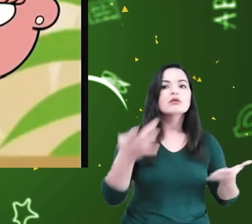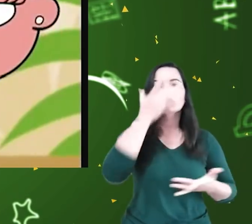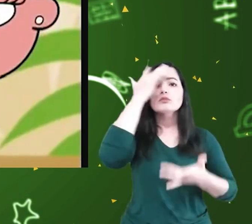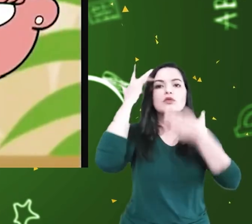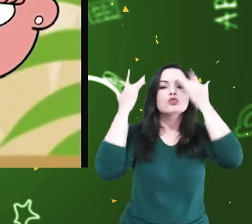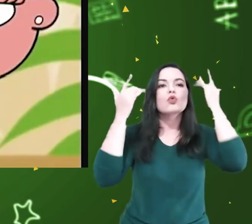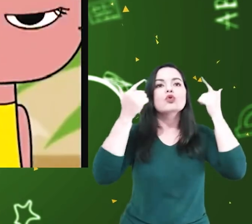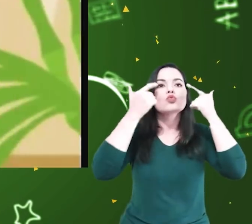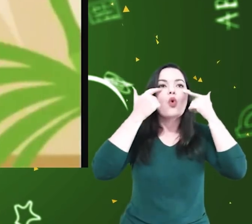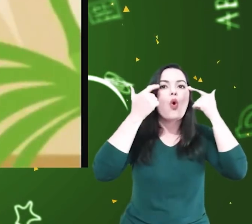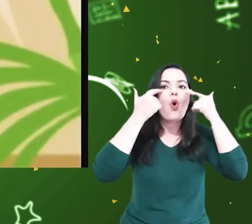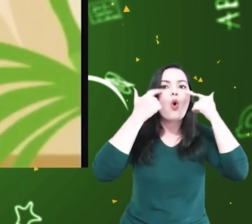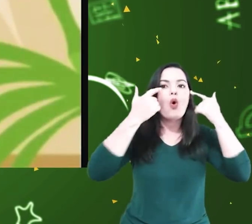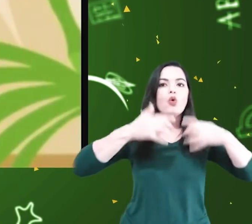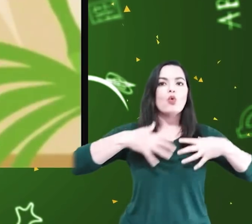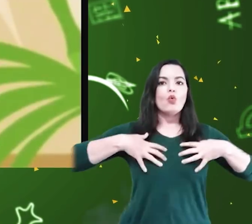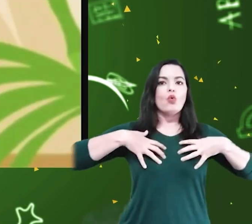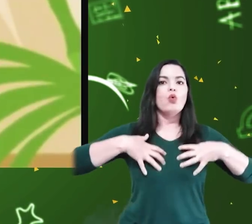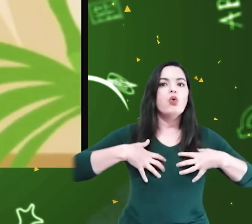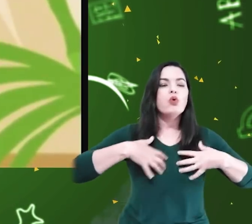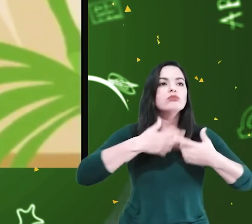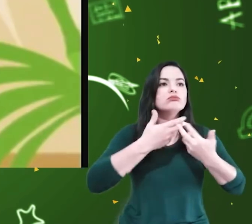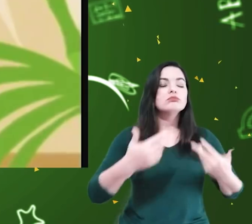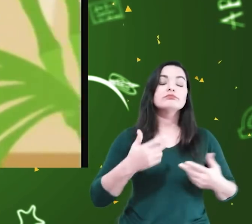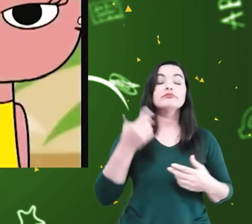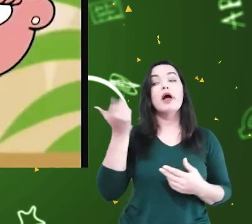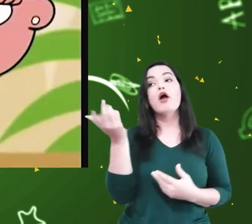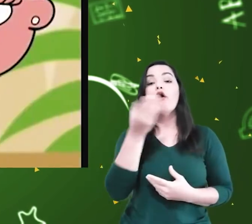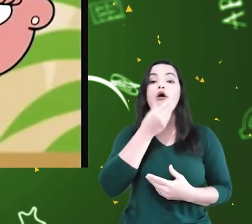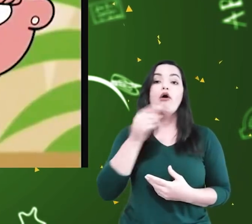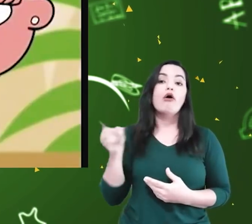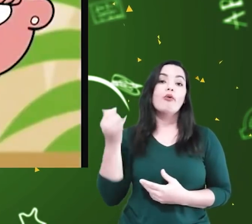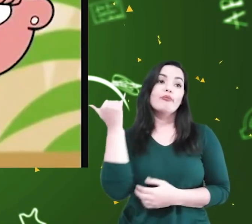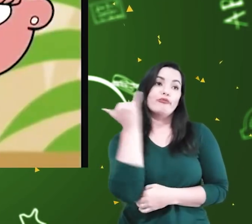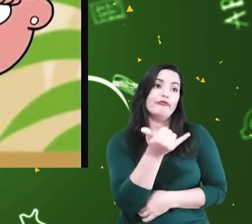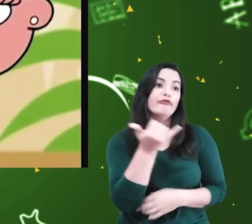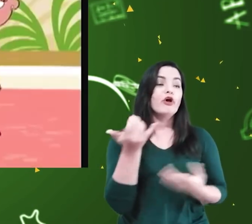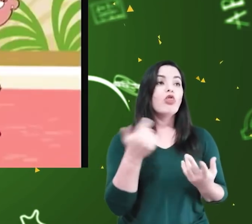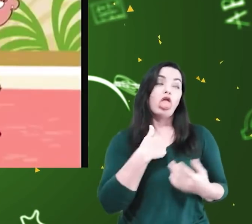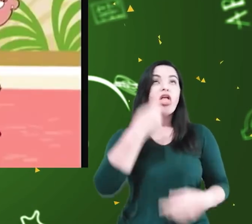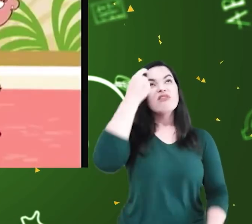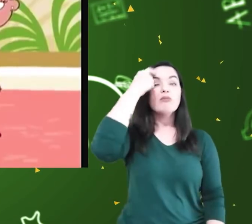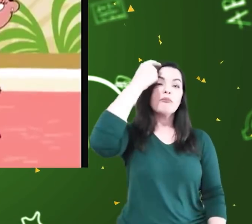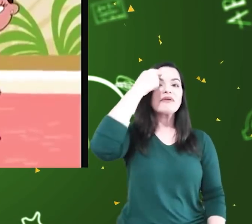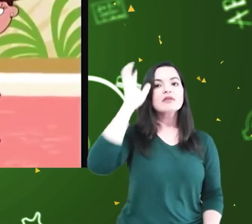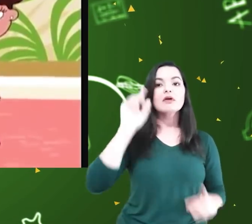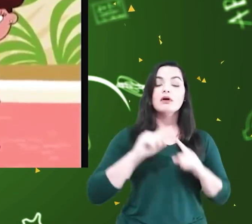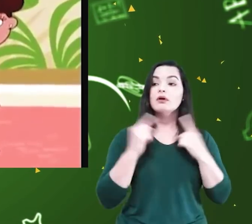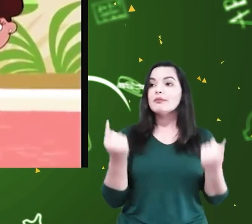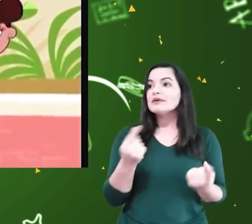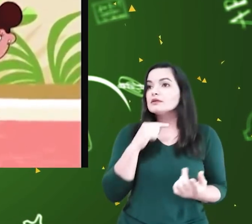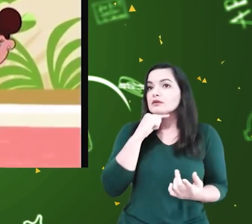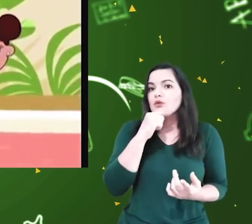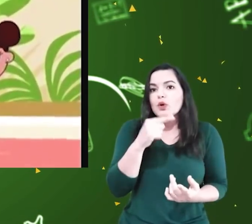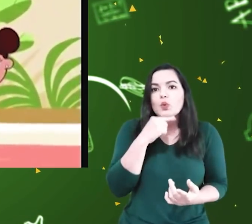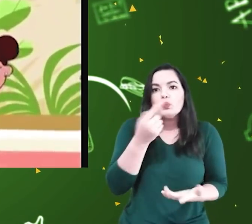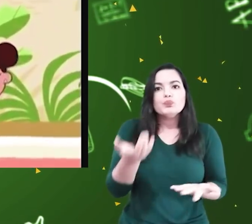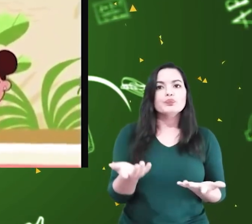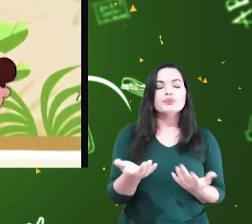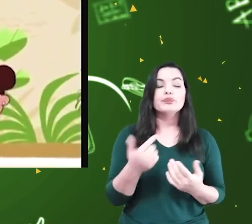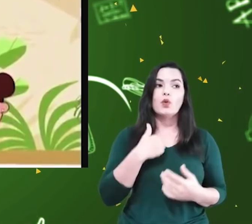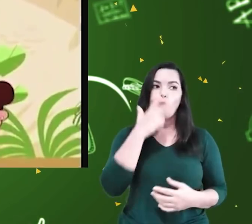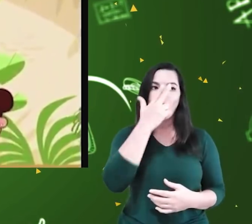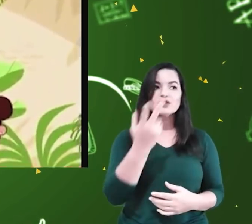Que malvado! Aí ele disse pra ela que ia pensar. Não pensou muito, né? Eu acho, Bia, que a gente tem uma